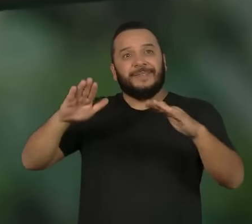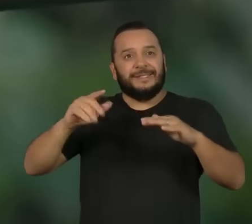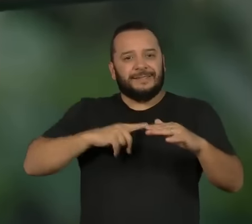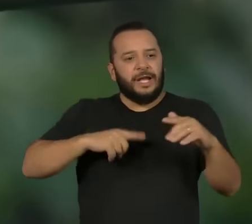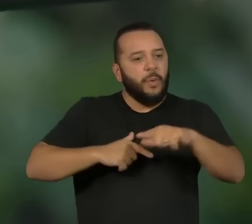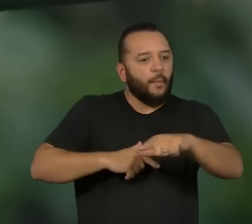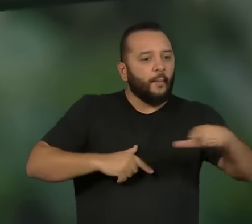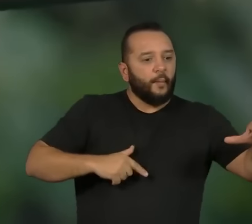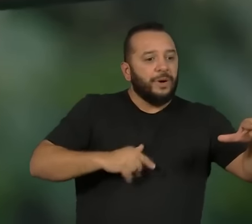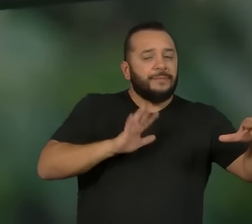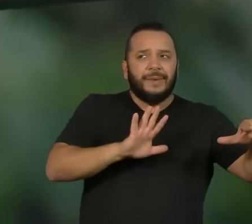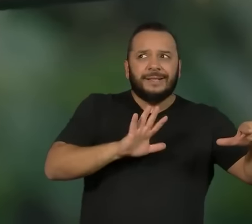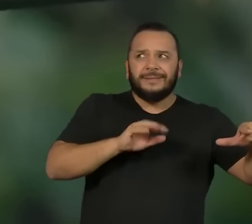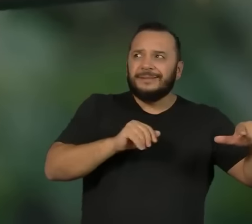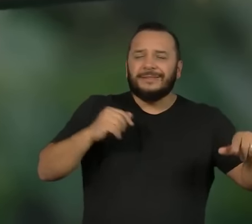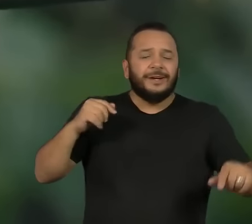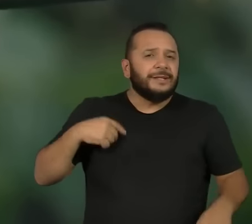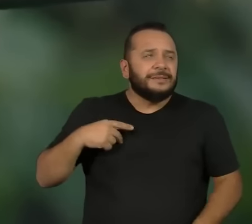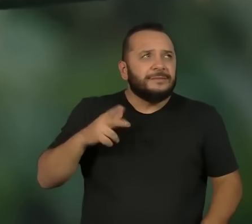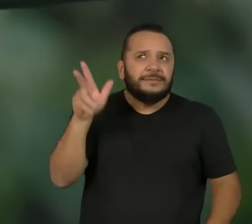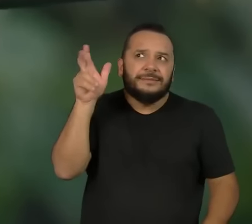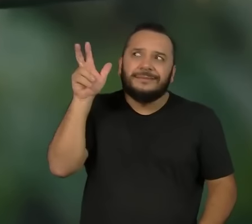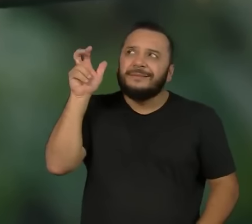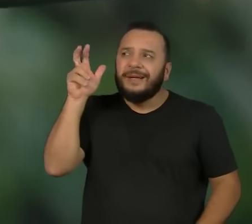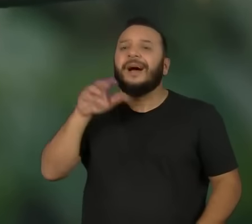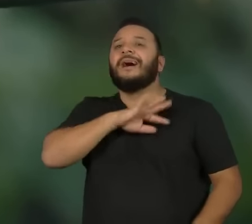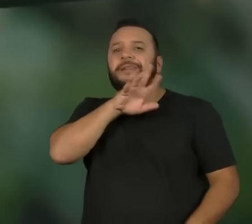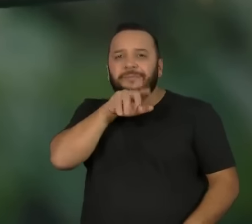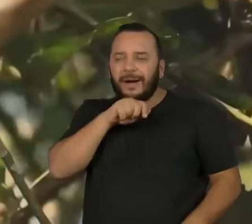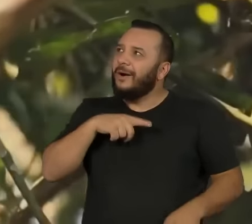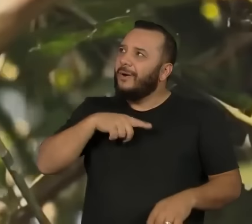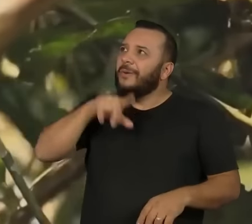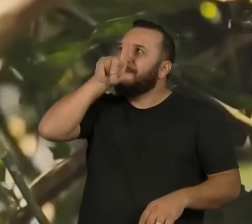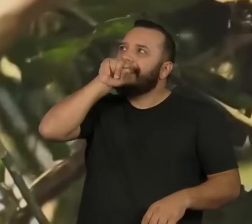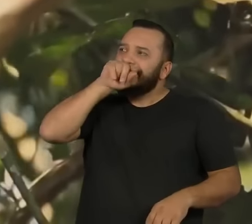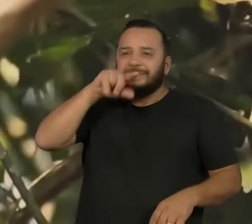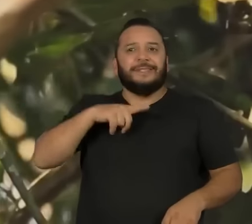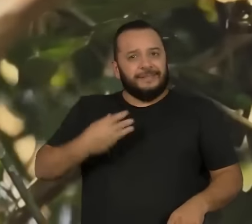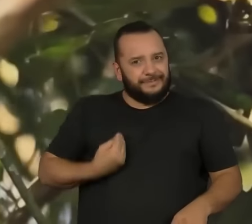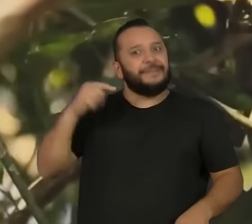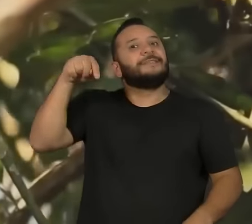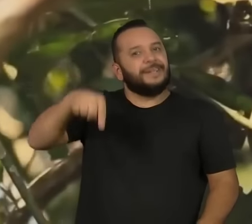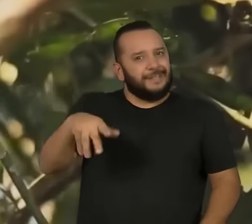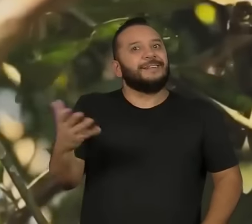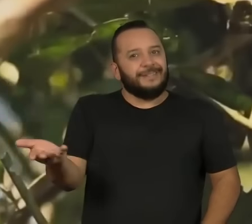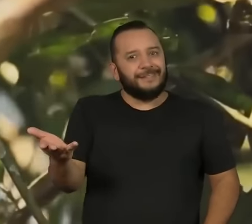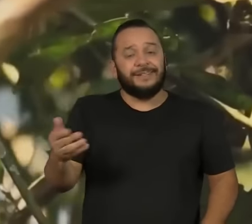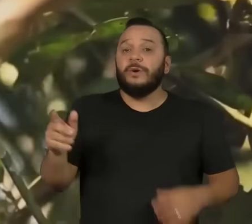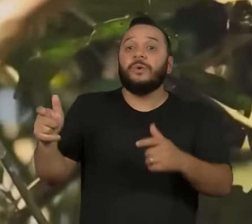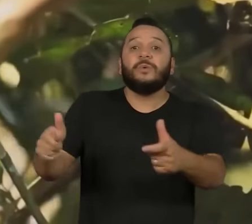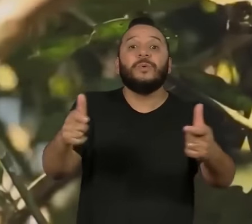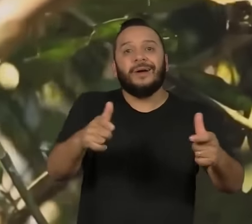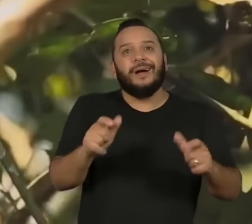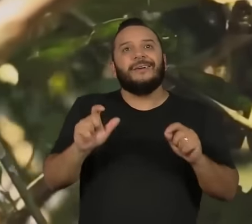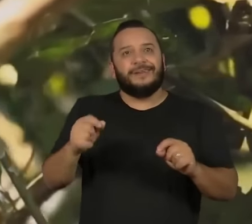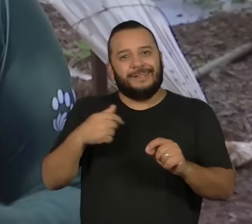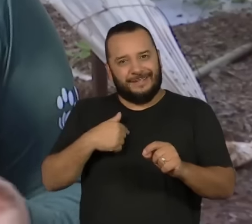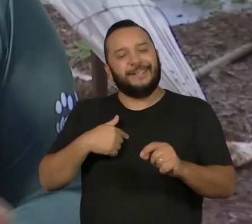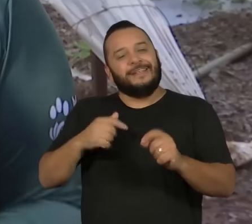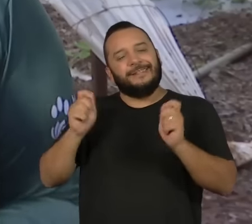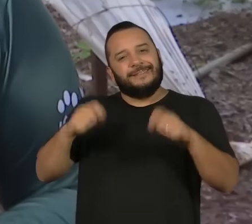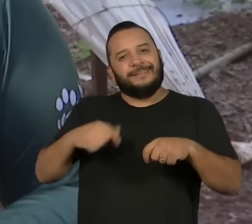a gente escuta a fauna, nós sabemos que as espécies percorrem por aqui. Então, ela é um local que a gente chama de trampolim ecológico.